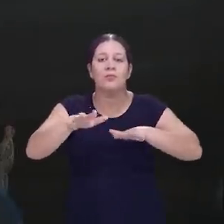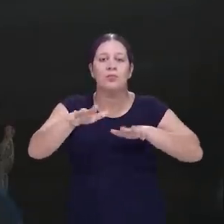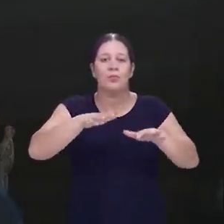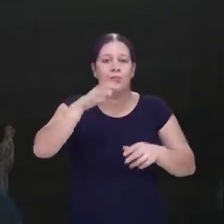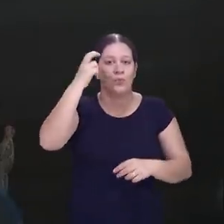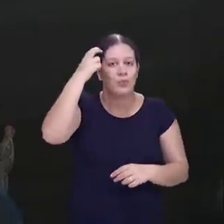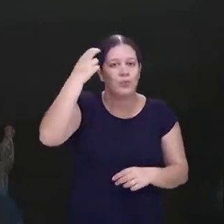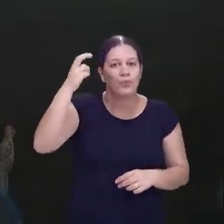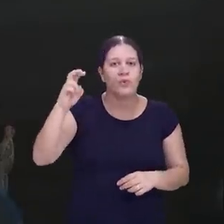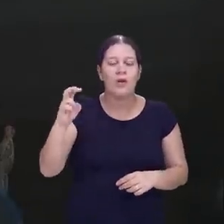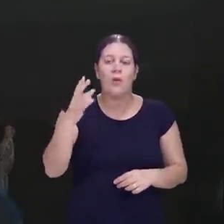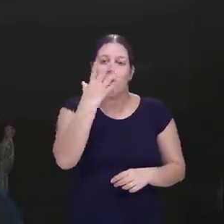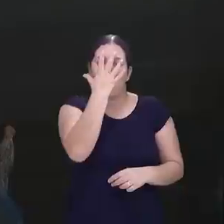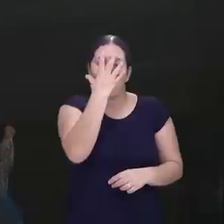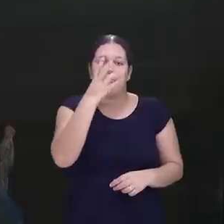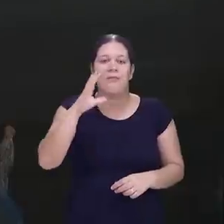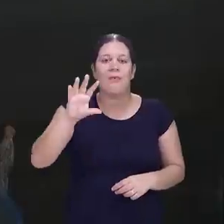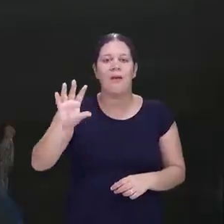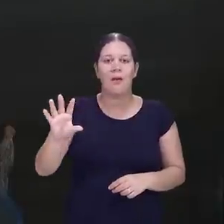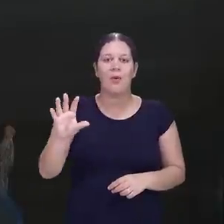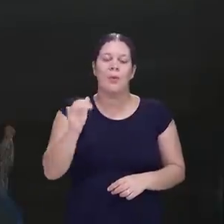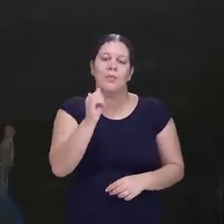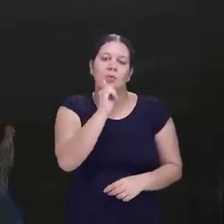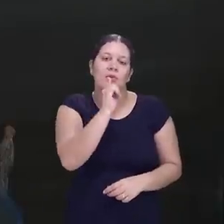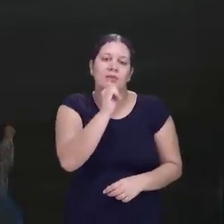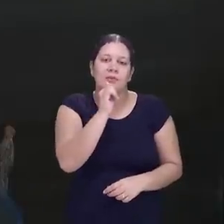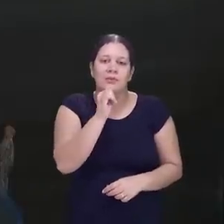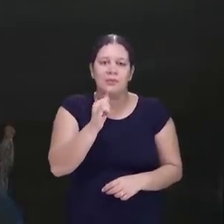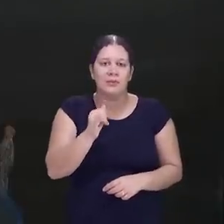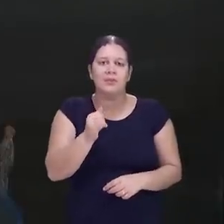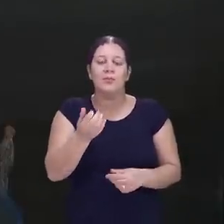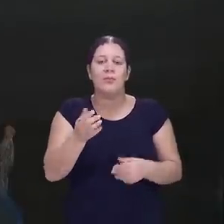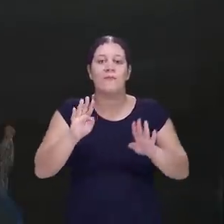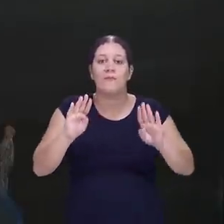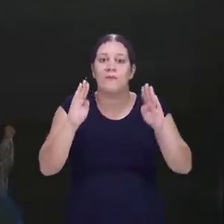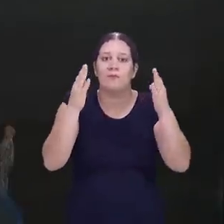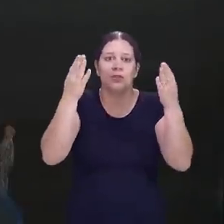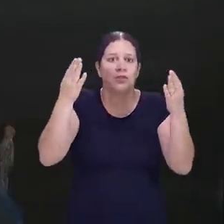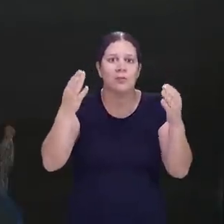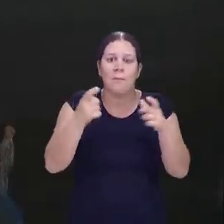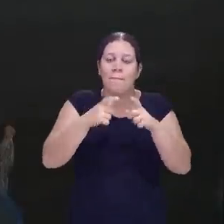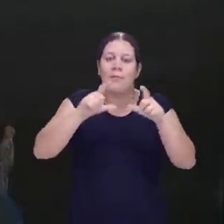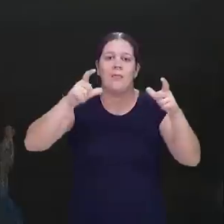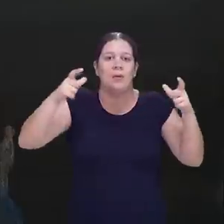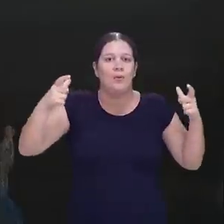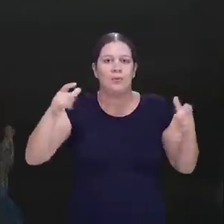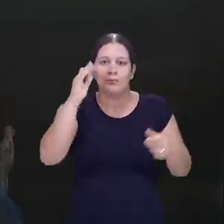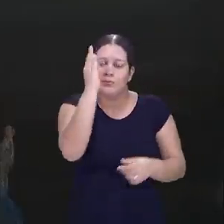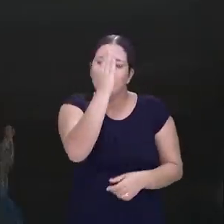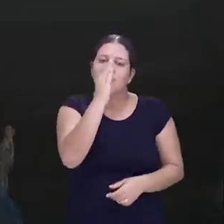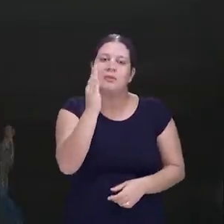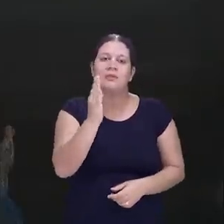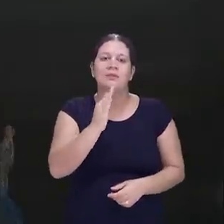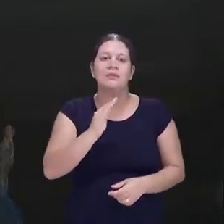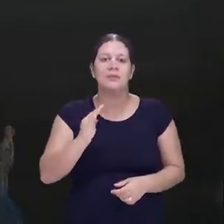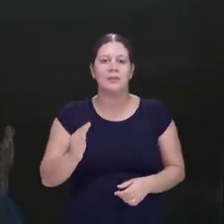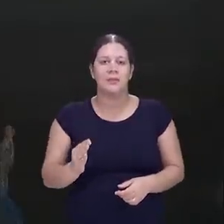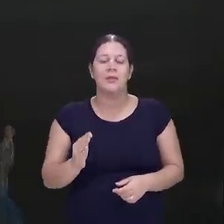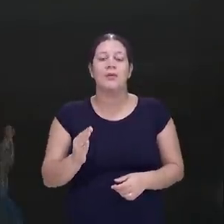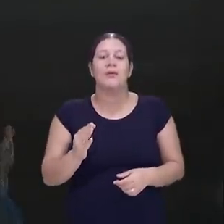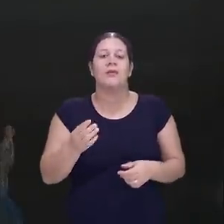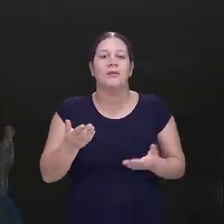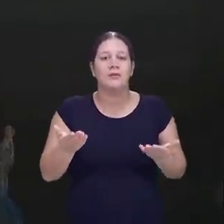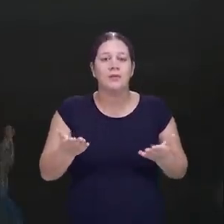culturais. O carnaval, por exemplo, uma das maiores manifestações culturais brasileiras,